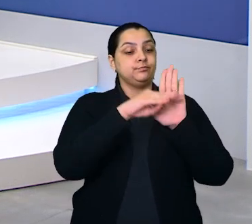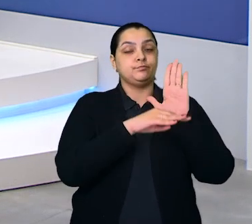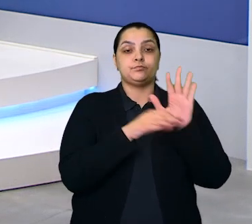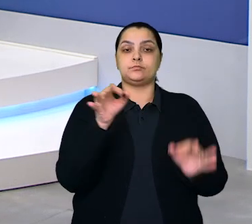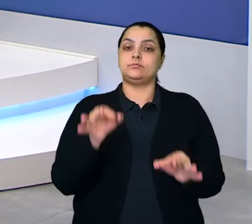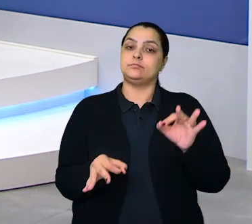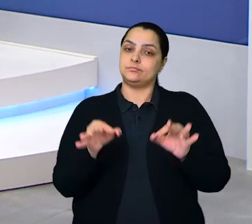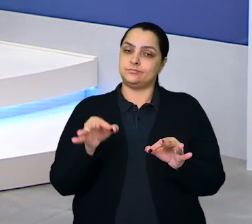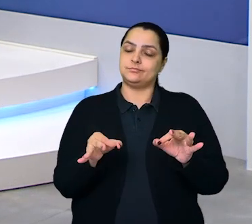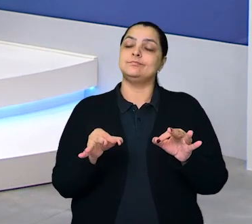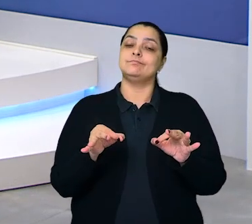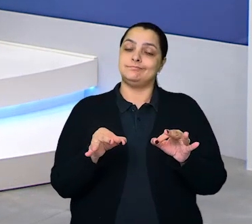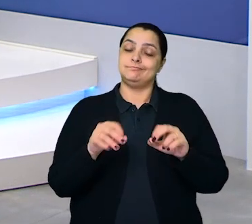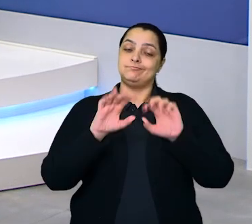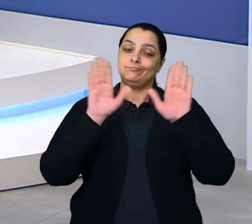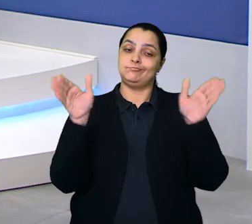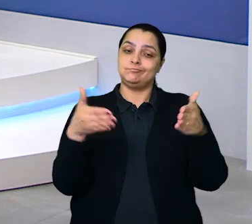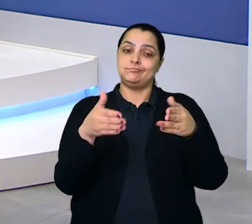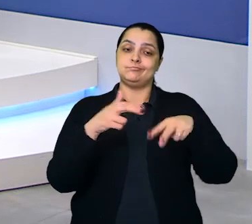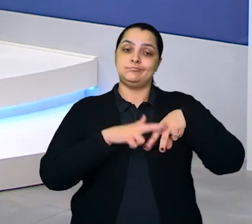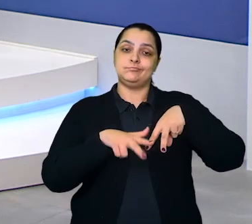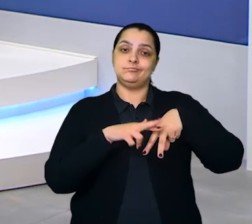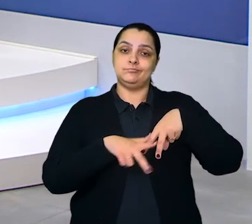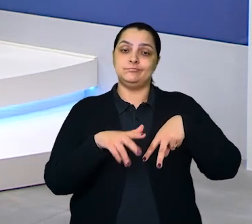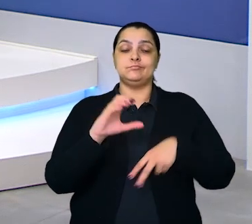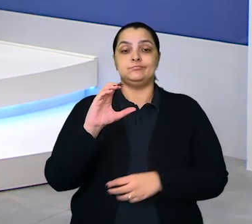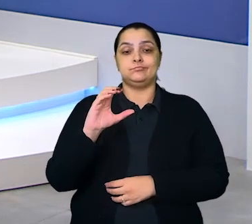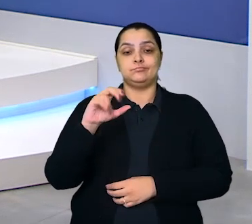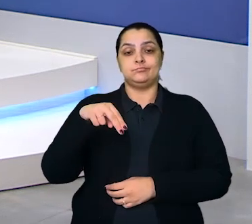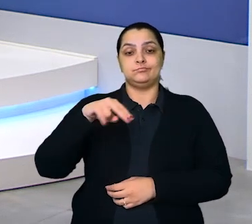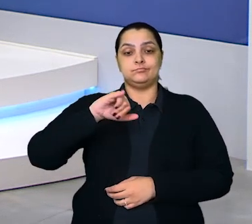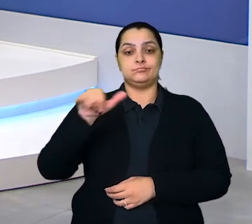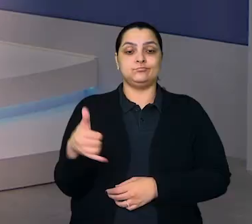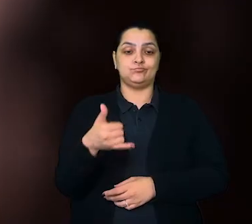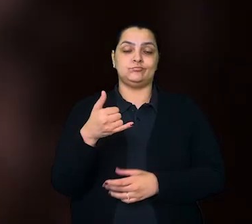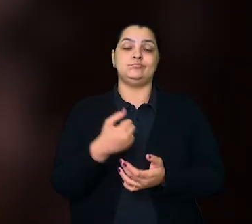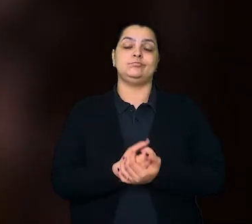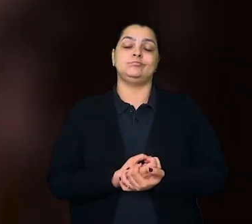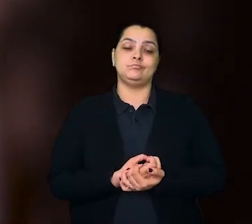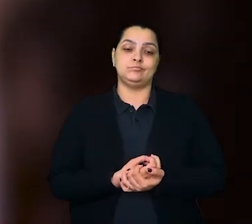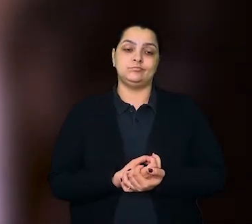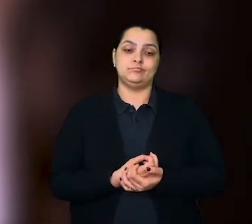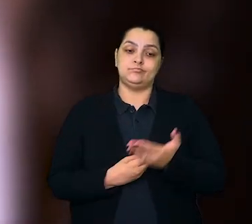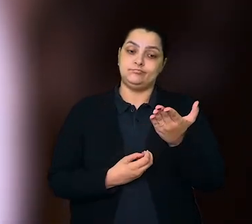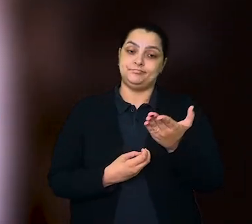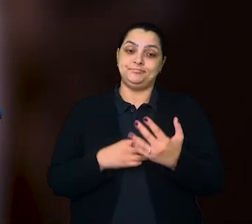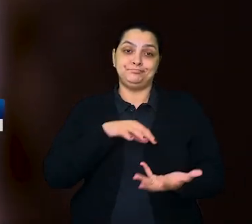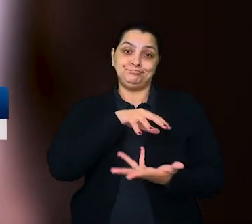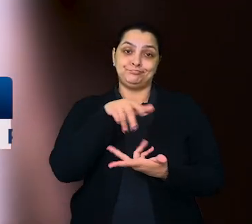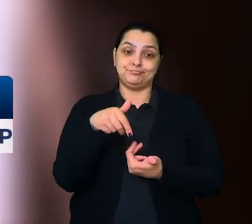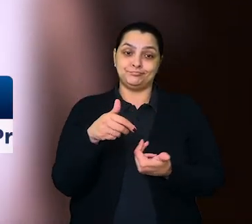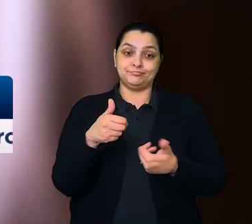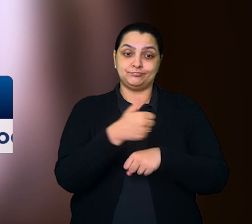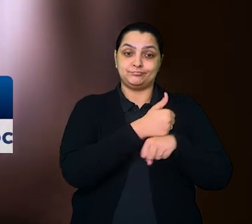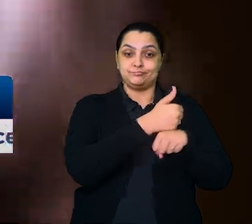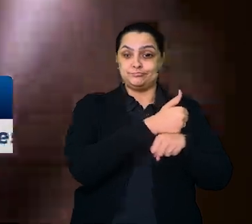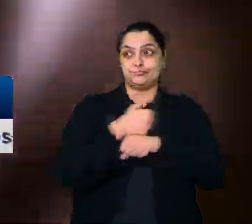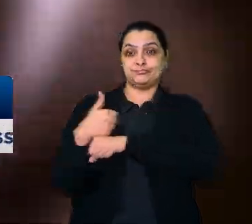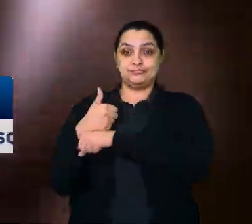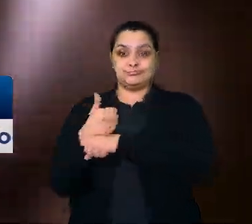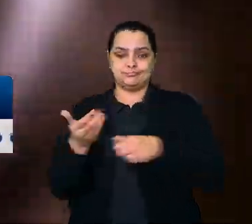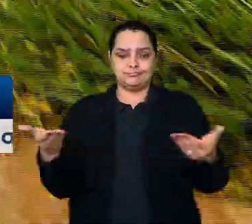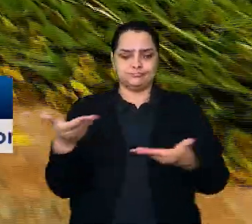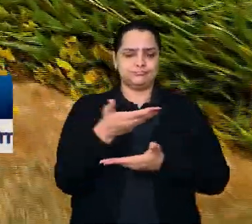para julgamento com perspectiva de gênero do Conselho Nacional de Justiça. Em um mundo em que as relações profissionais